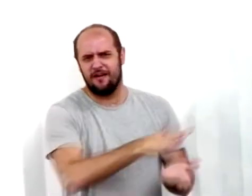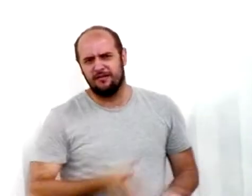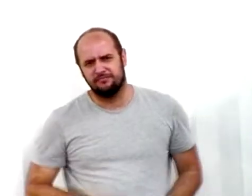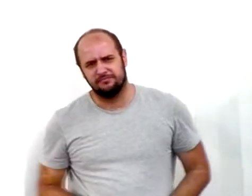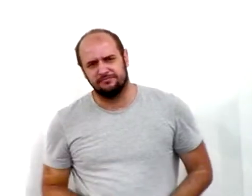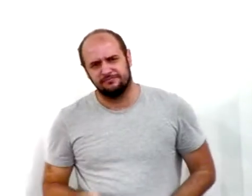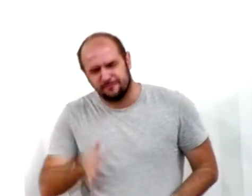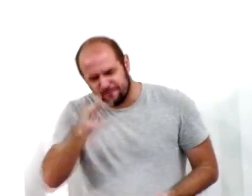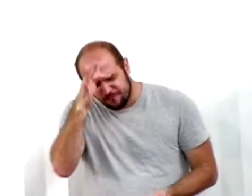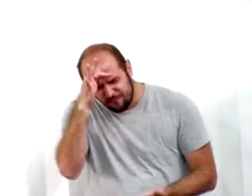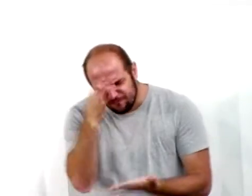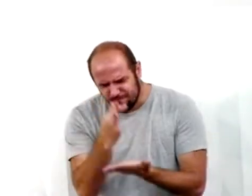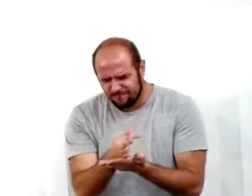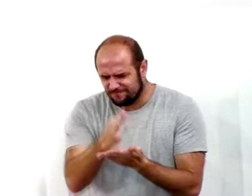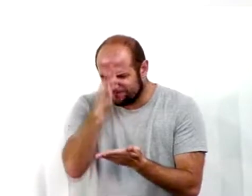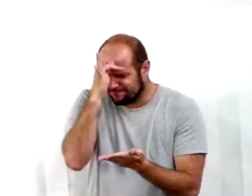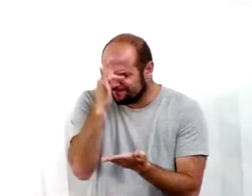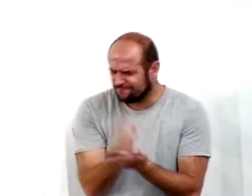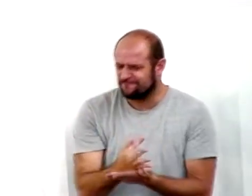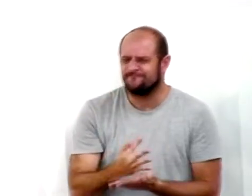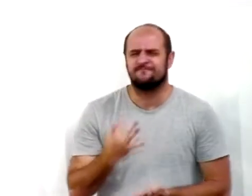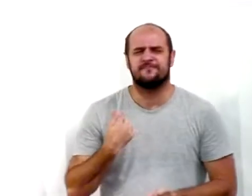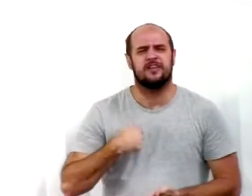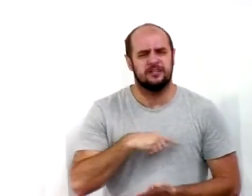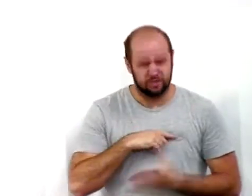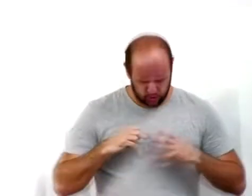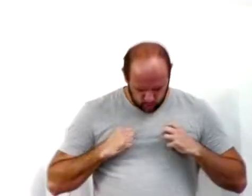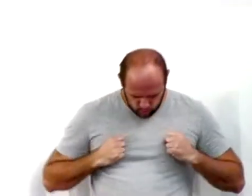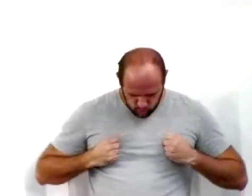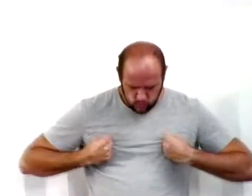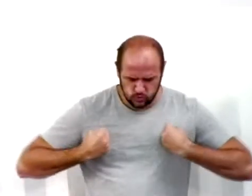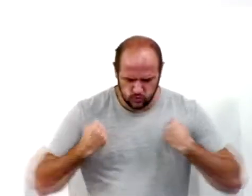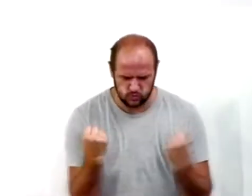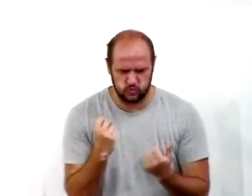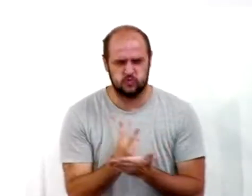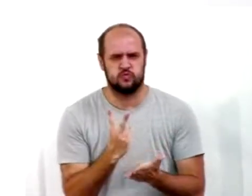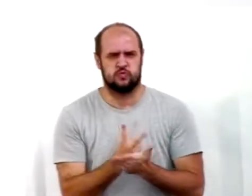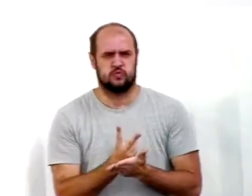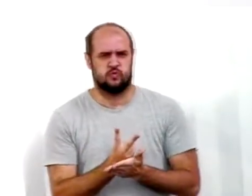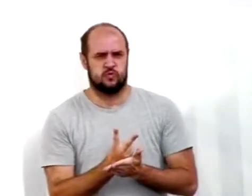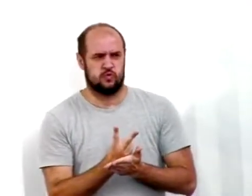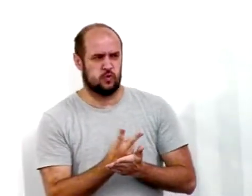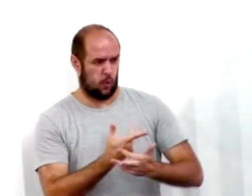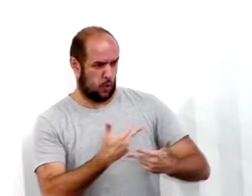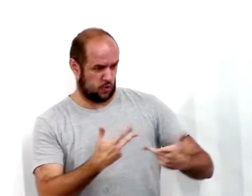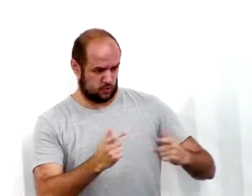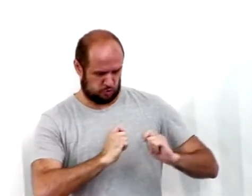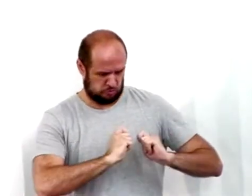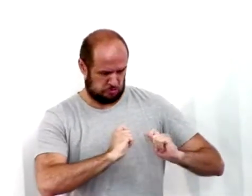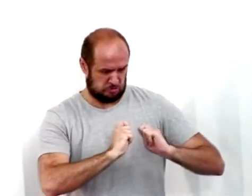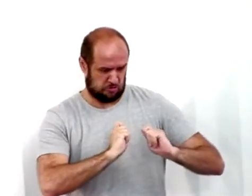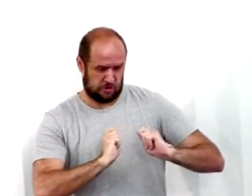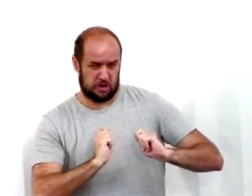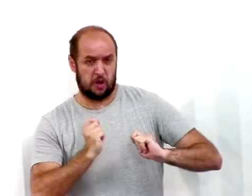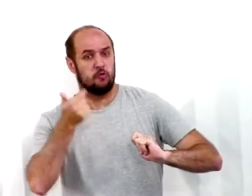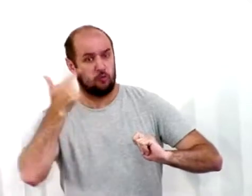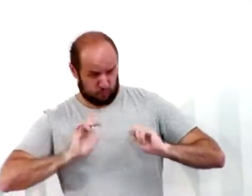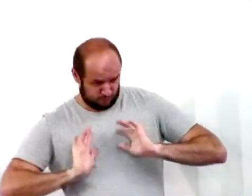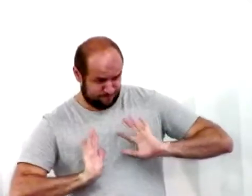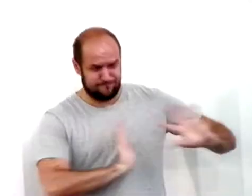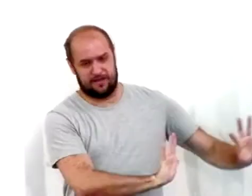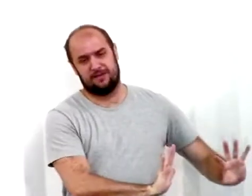fé, queridos, que nós lutamos contra os ídolos que querem controlar o nosso coração, porque se eles controlam o